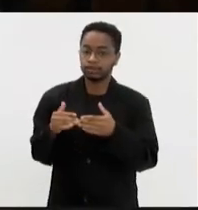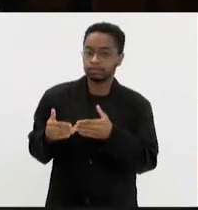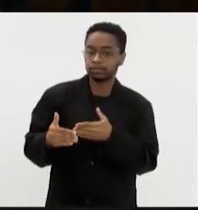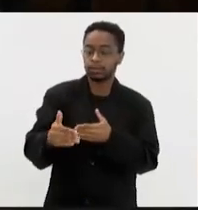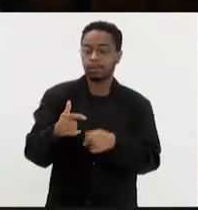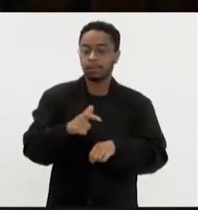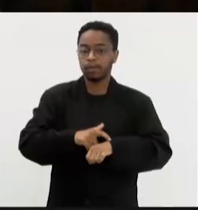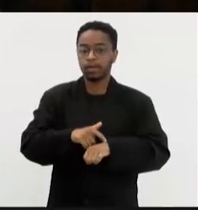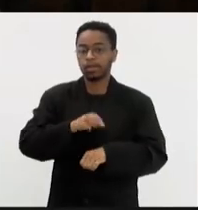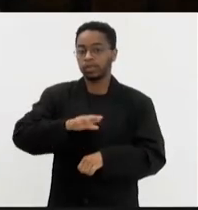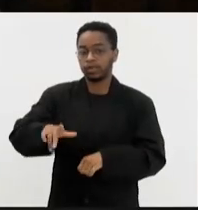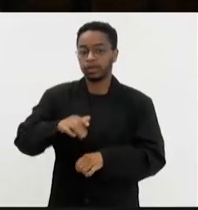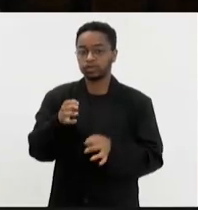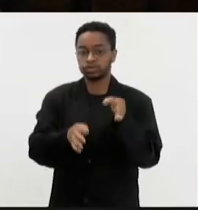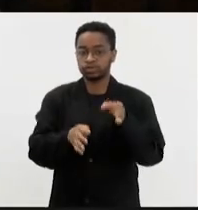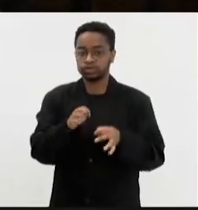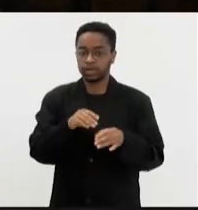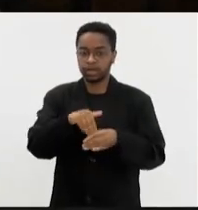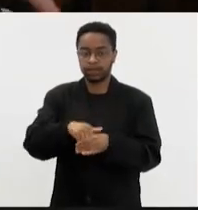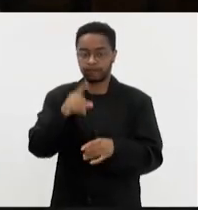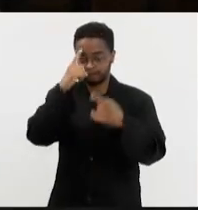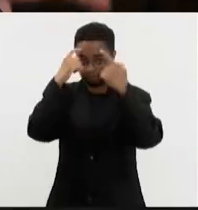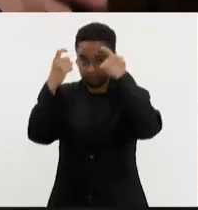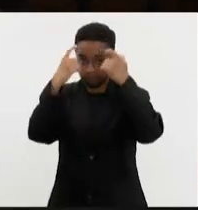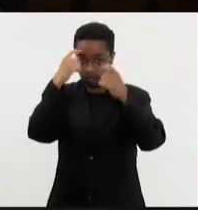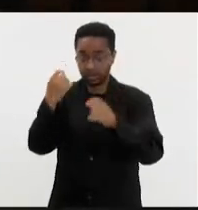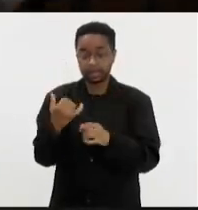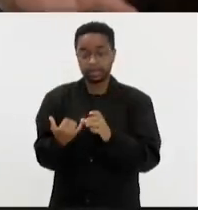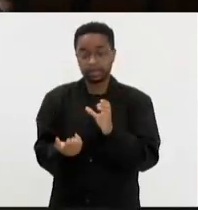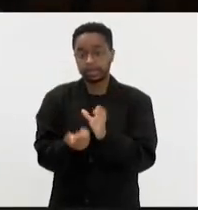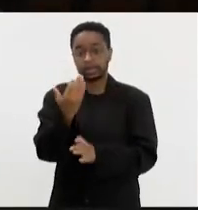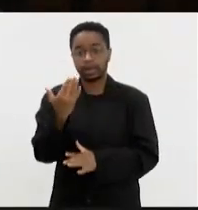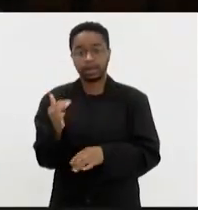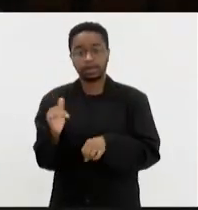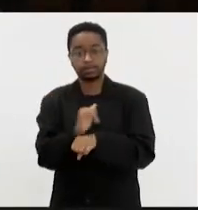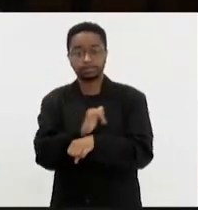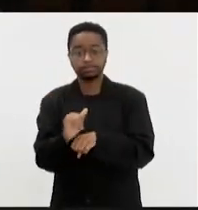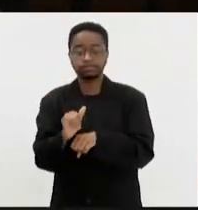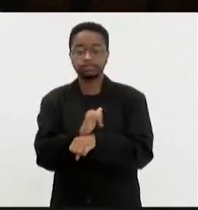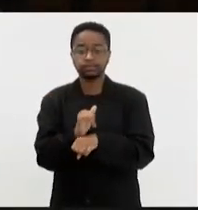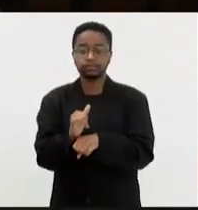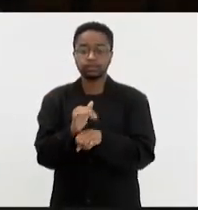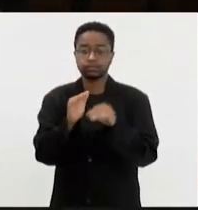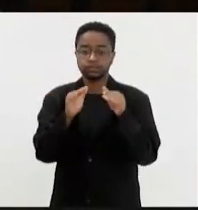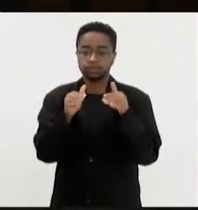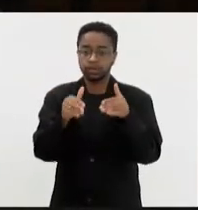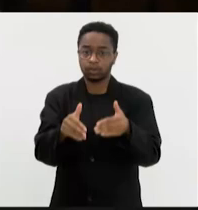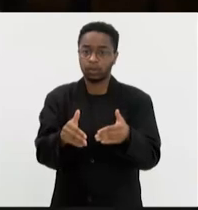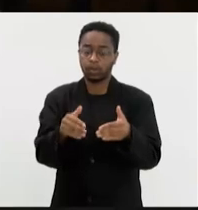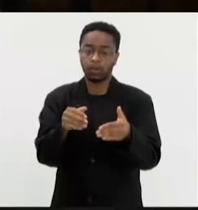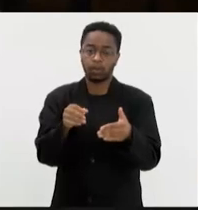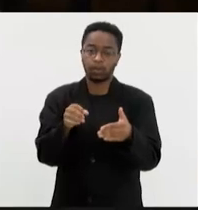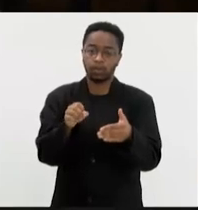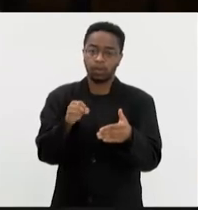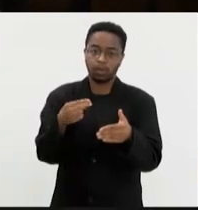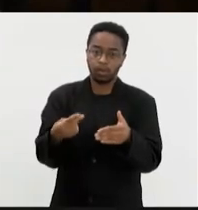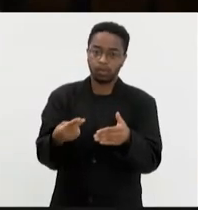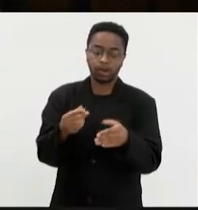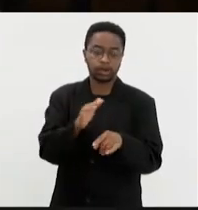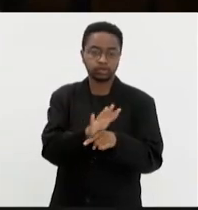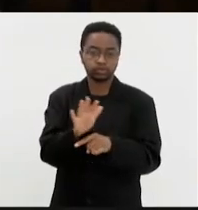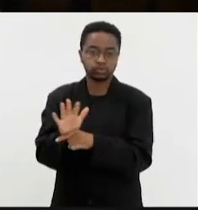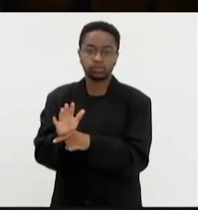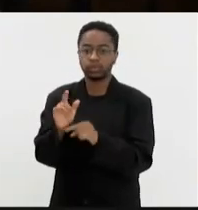justiça eleitoral que inventou de eh criar mecanismos de e que forcejando para o